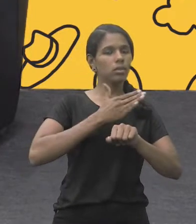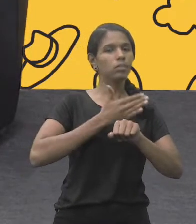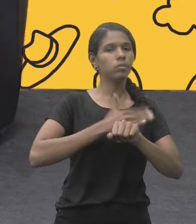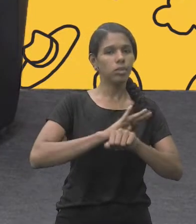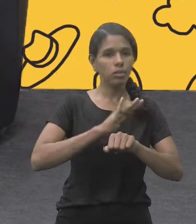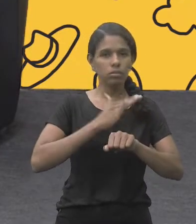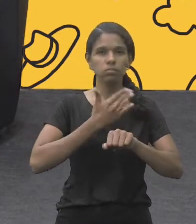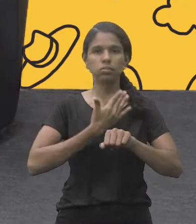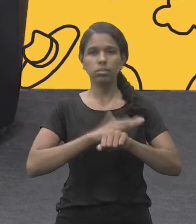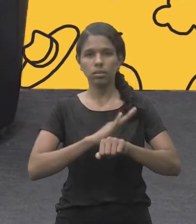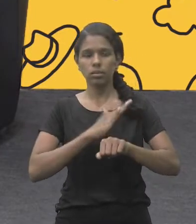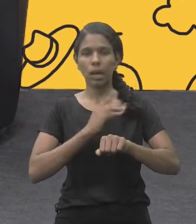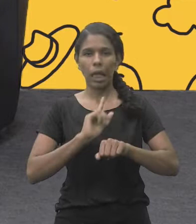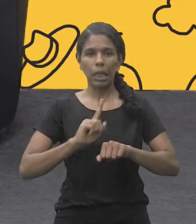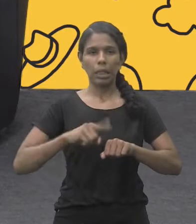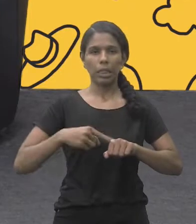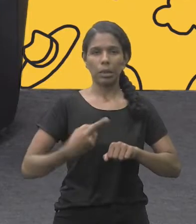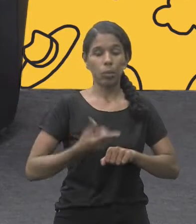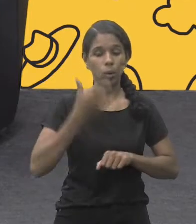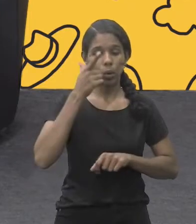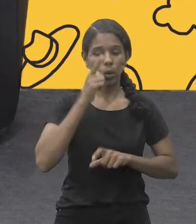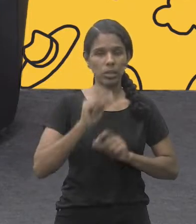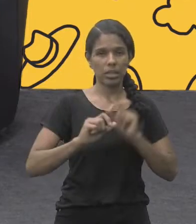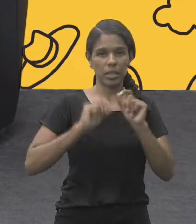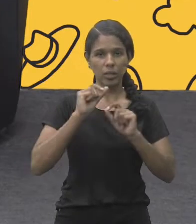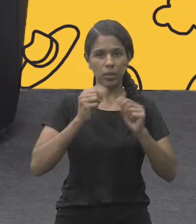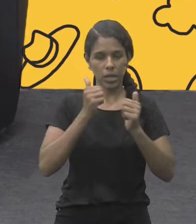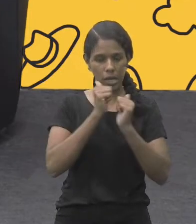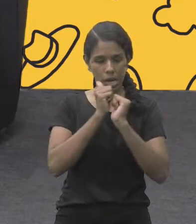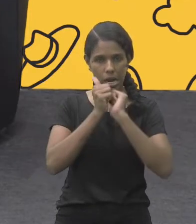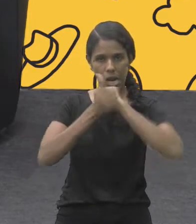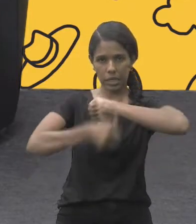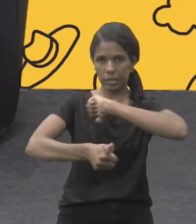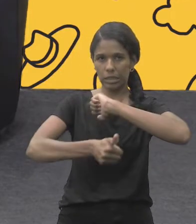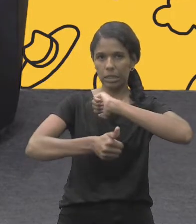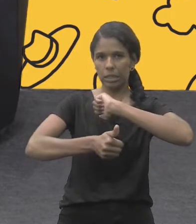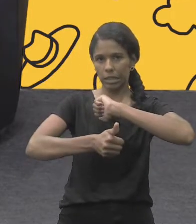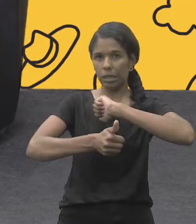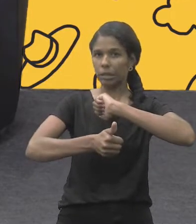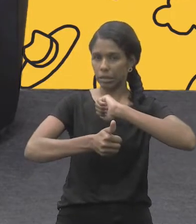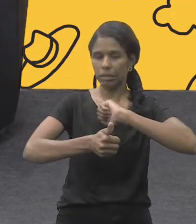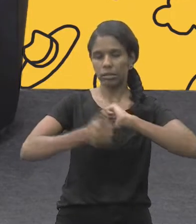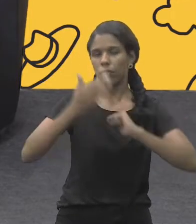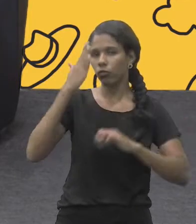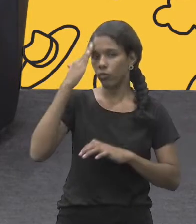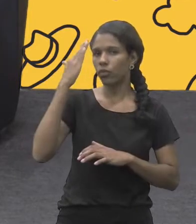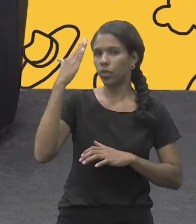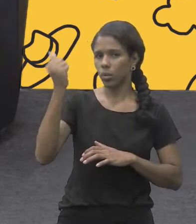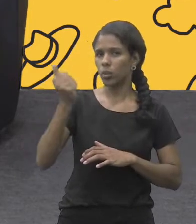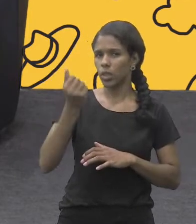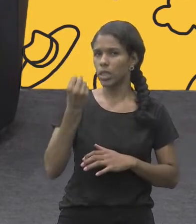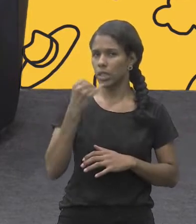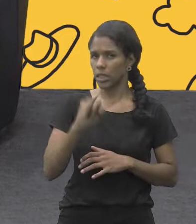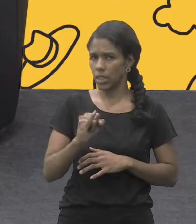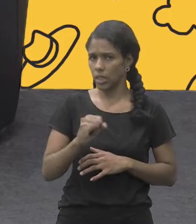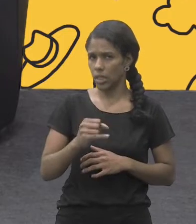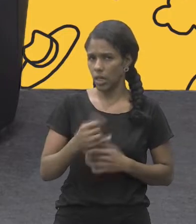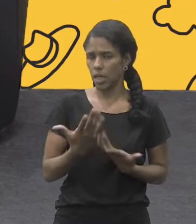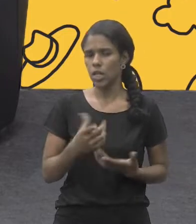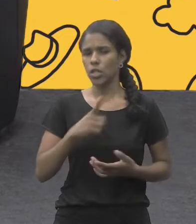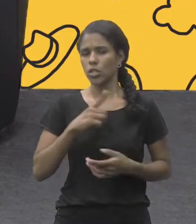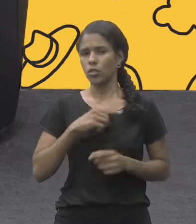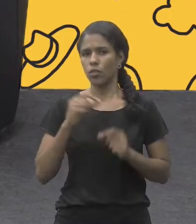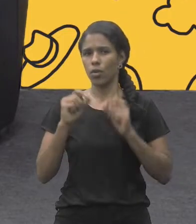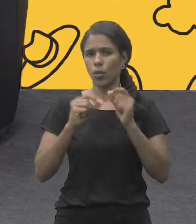se você for um atleta que for reconhecido, né? Você levar bem a sério o que você está praticando, você pode até